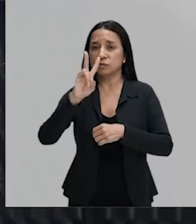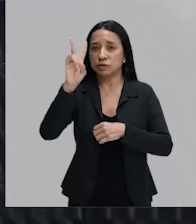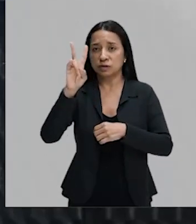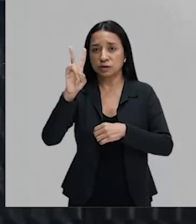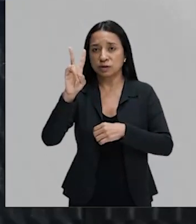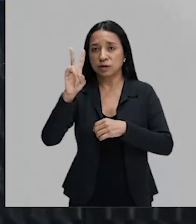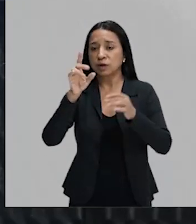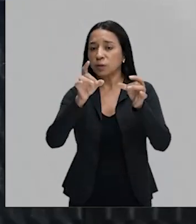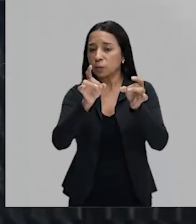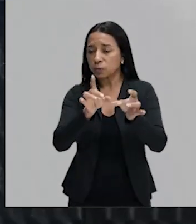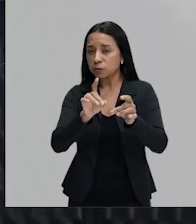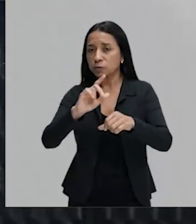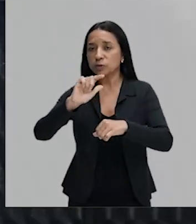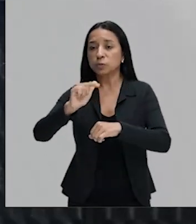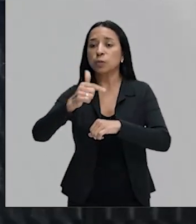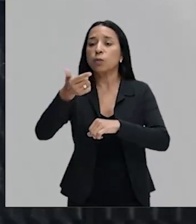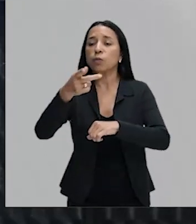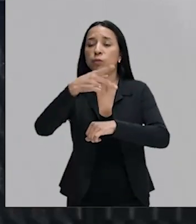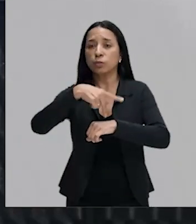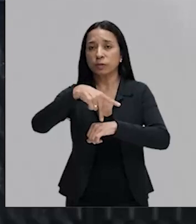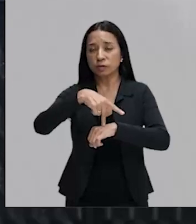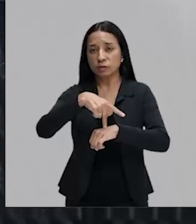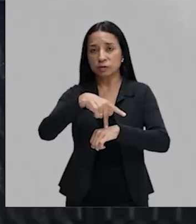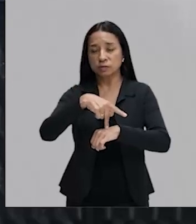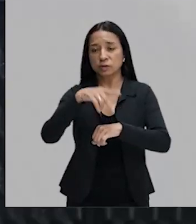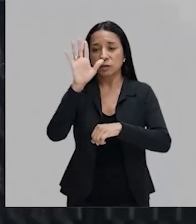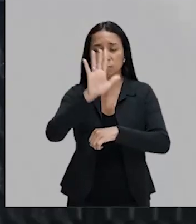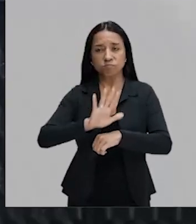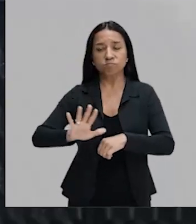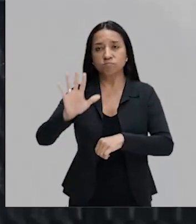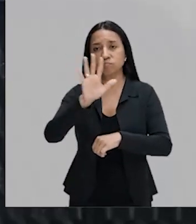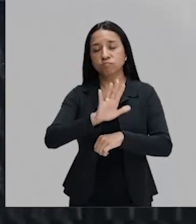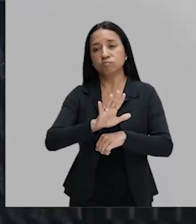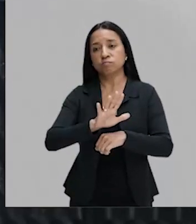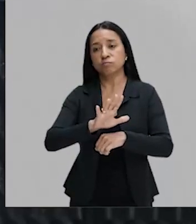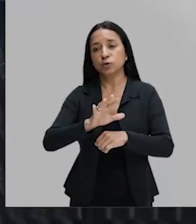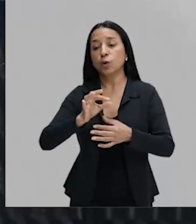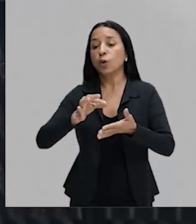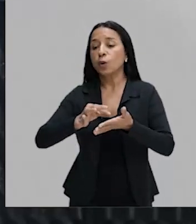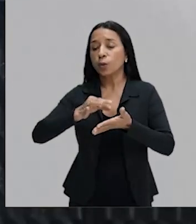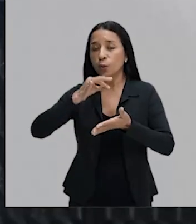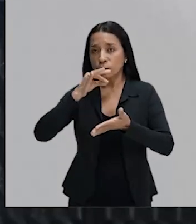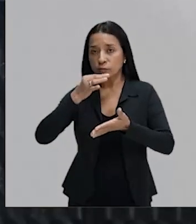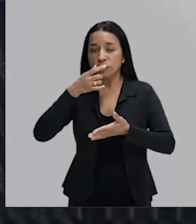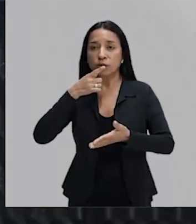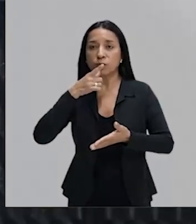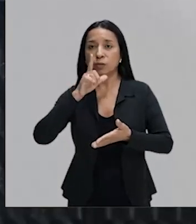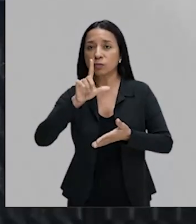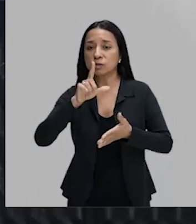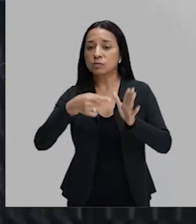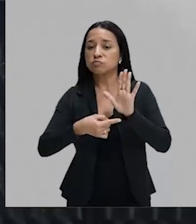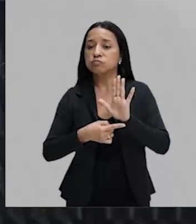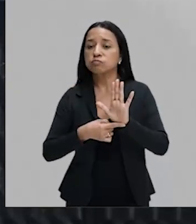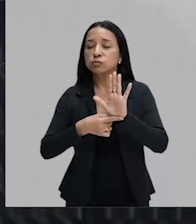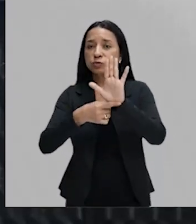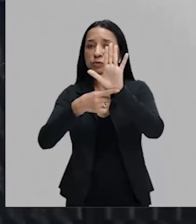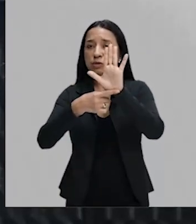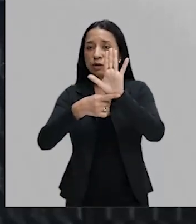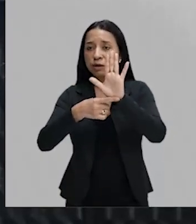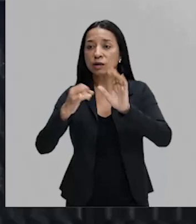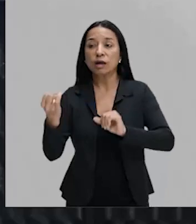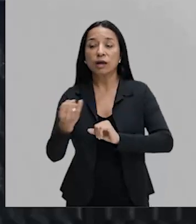nas exportações nacionais. Mas o café, ele vai conseguir ter um destaque